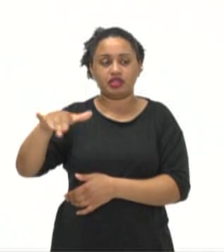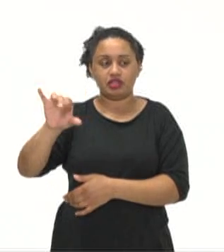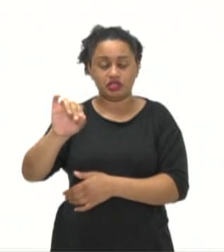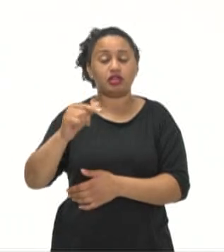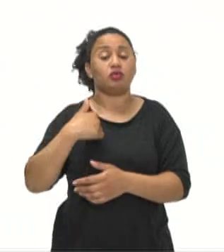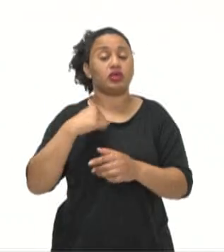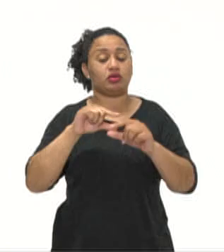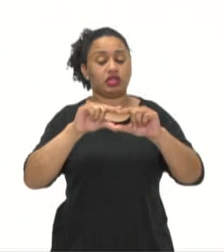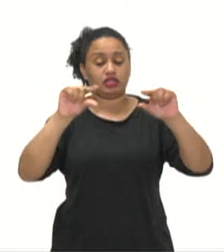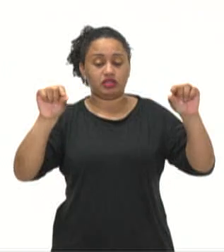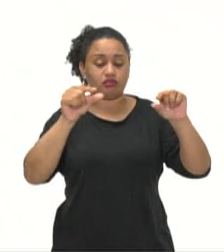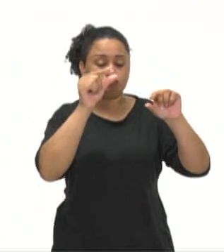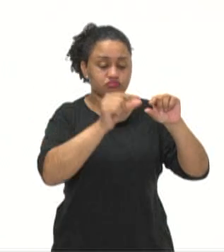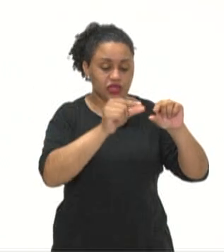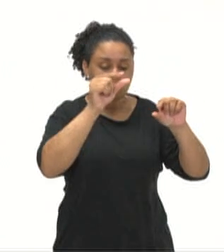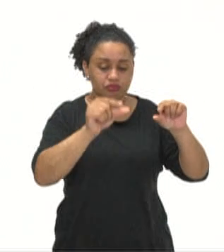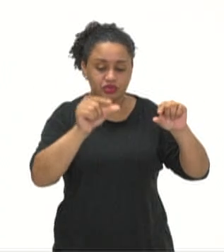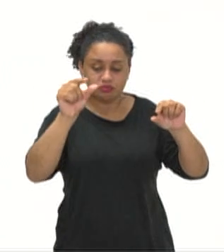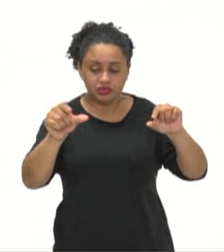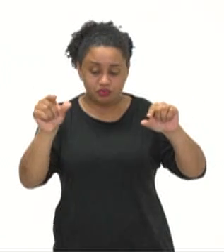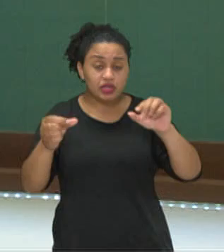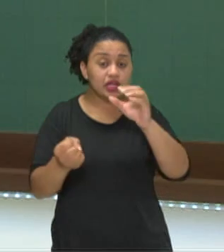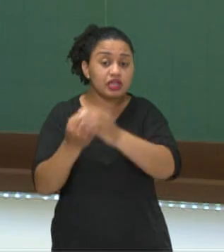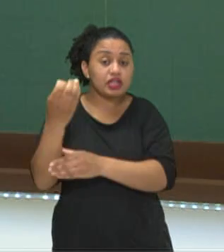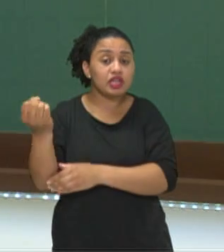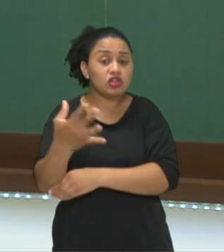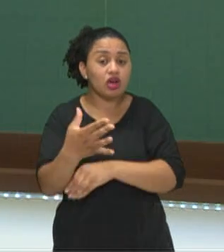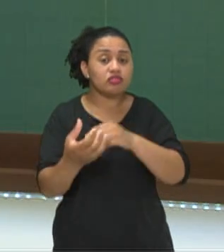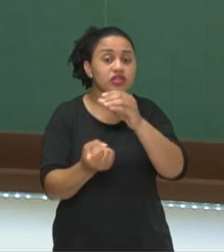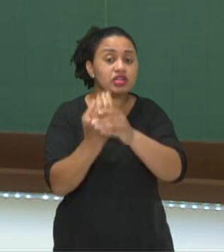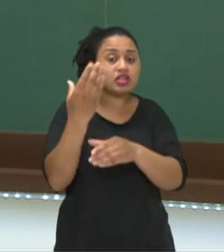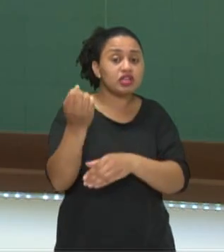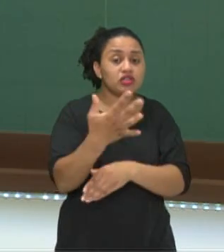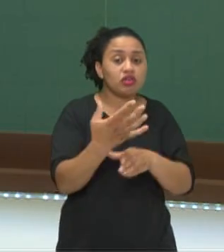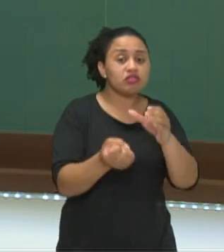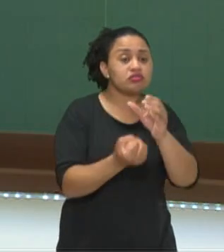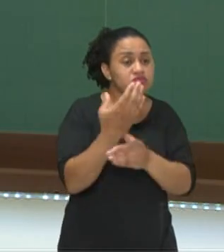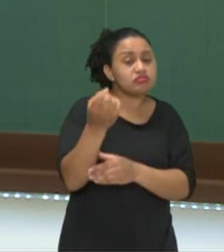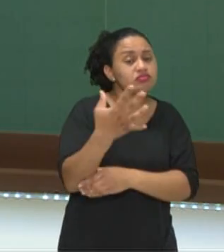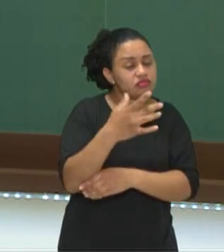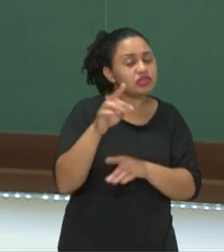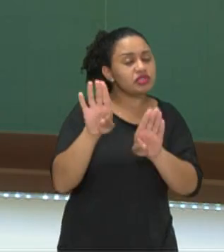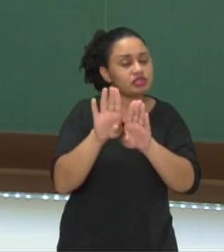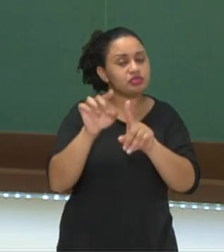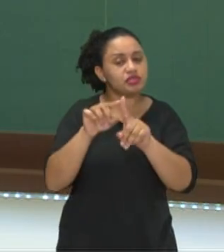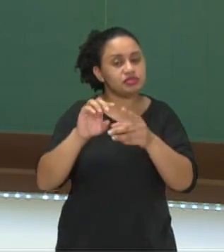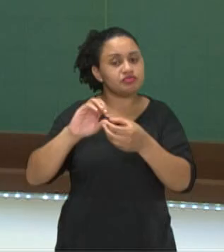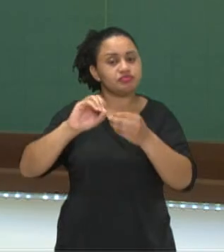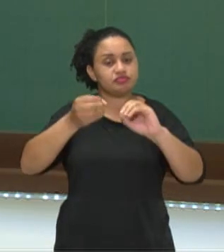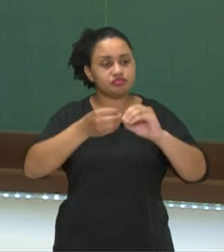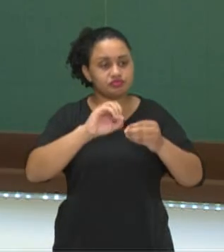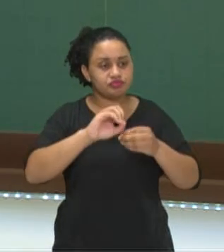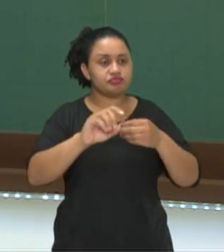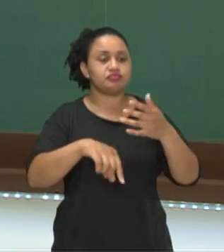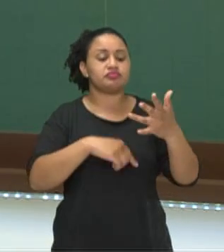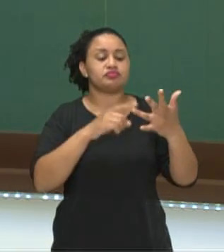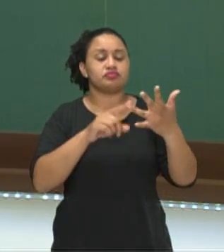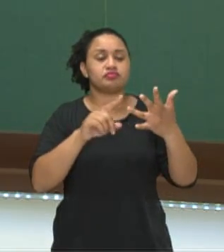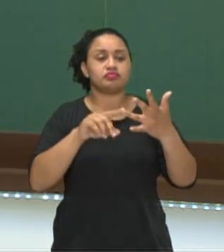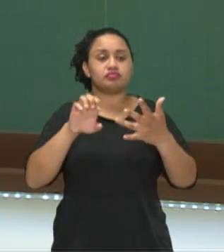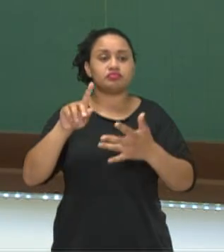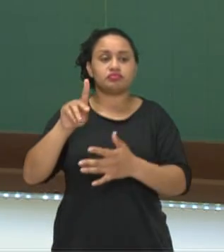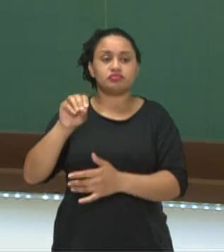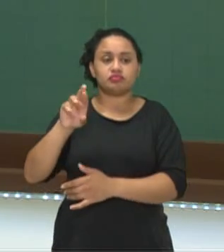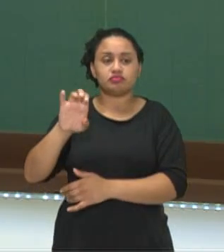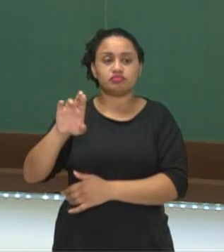corte dela vai originar um novo ser. Também é uma reprodução assexuada. A esporulação, muito comum com